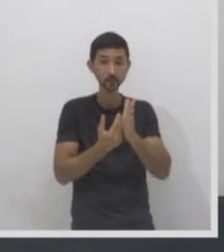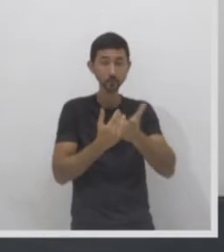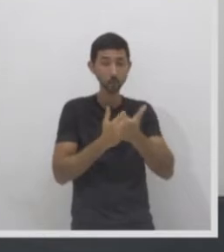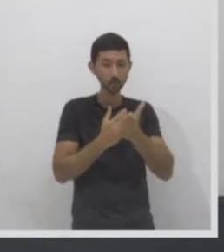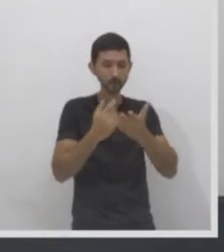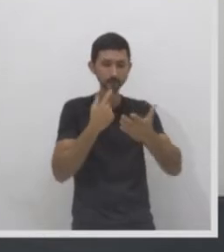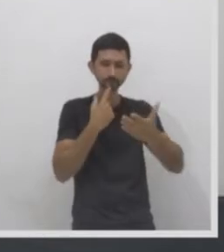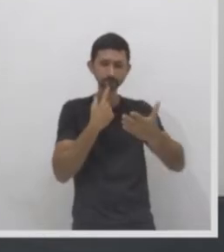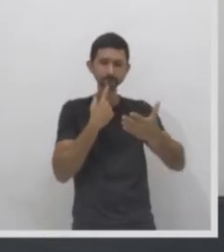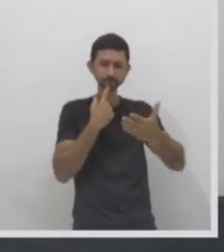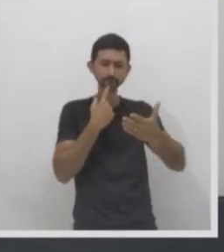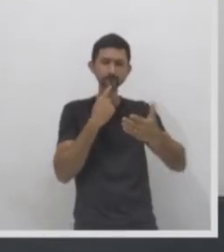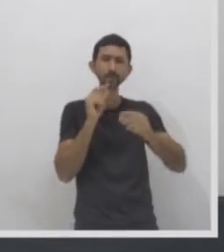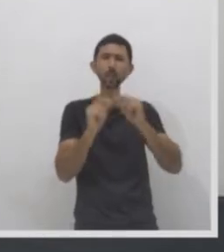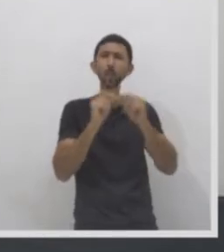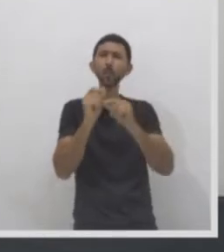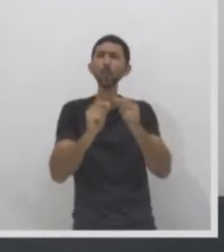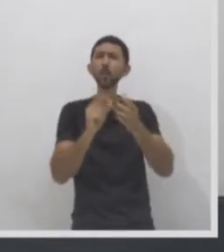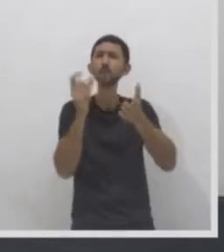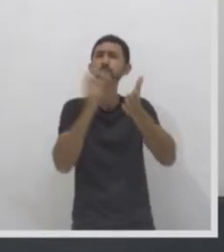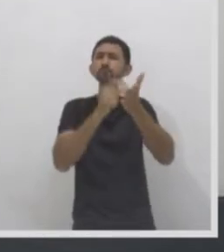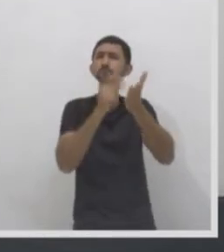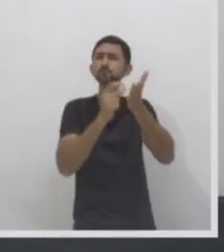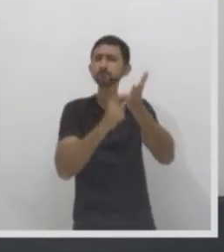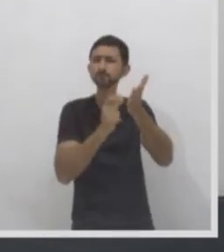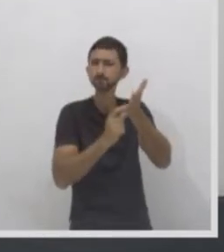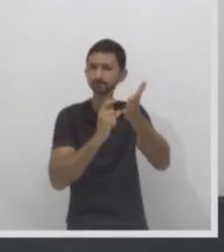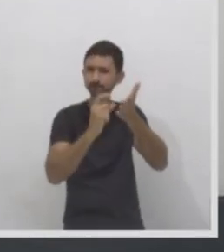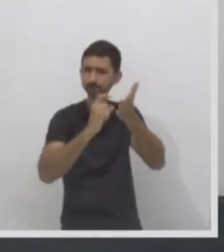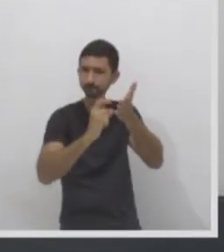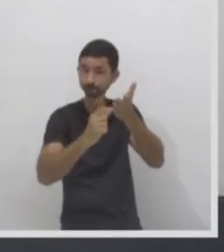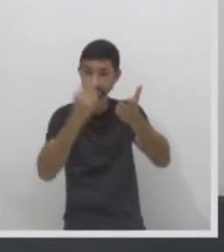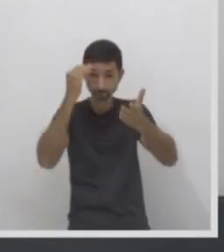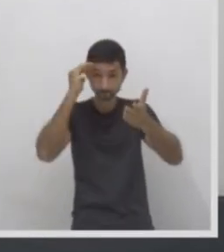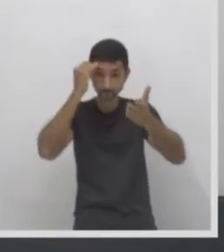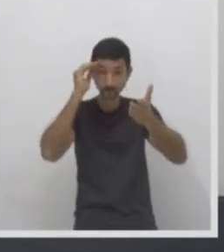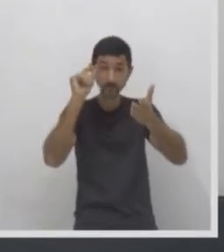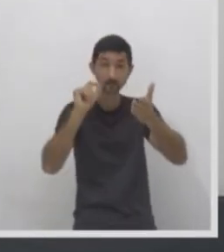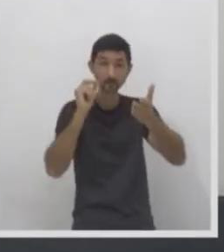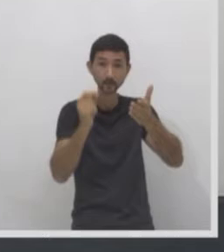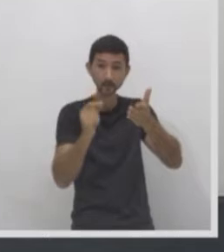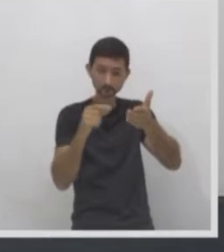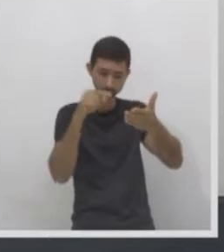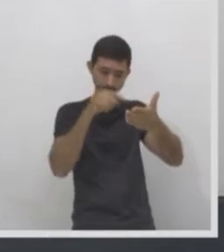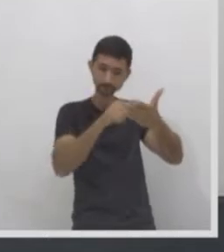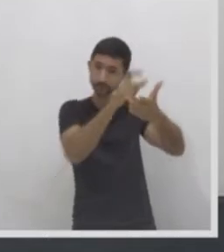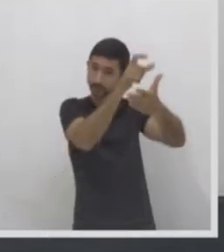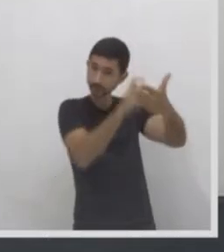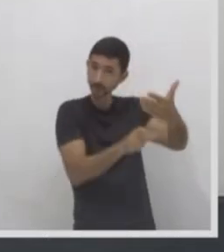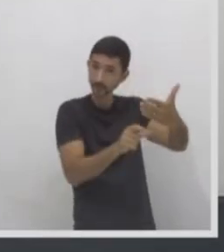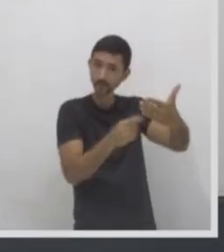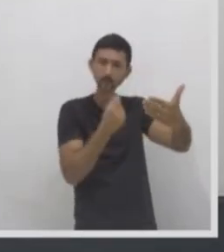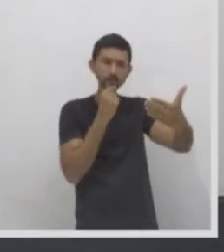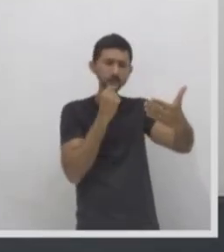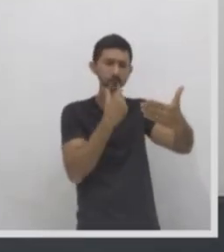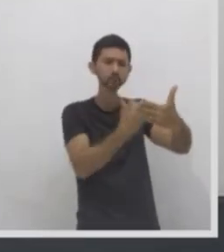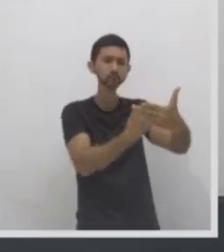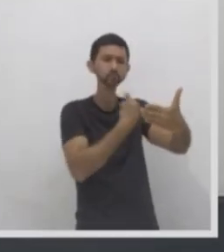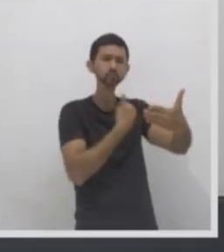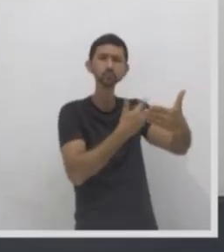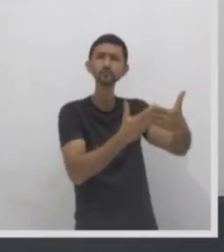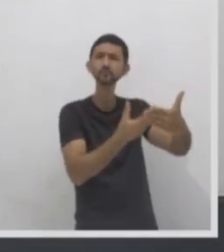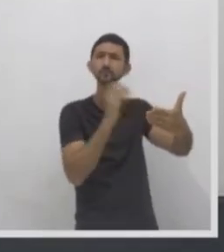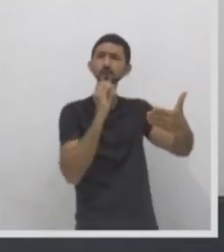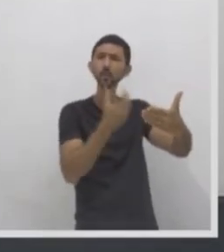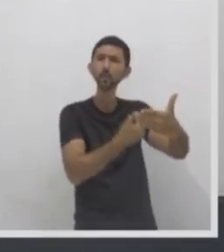pensar sobre o papel desses elementos no texto, eu tenho que pensar no próprio texto. Qual é o propósito